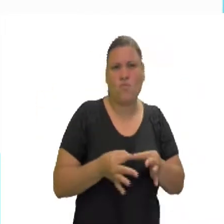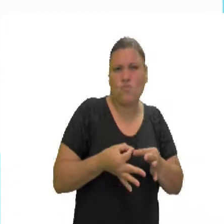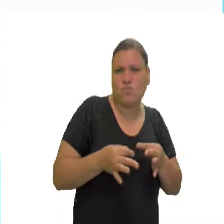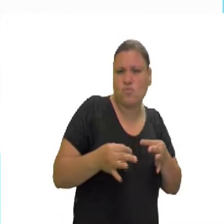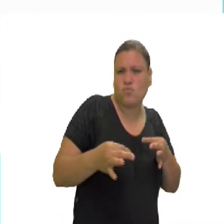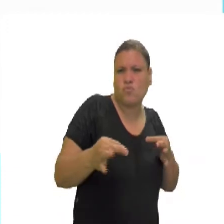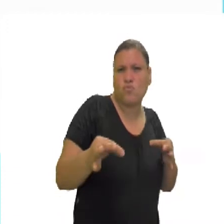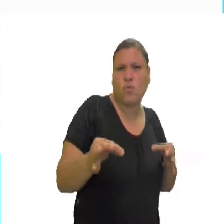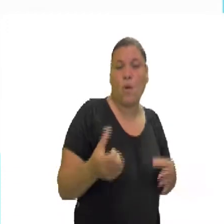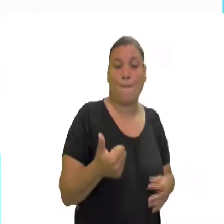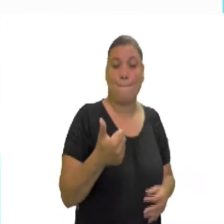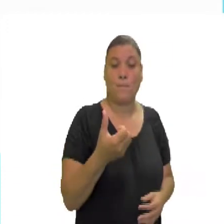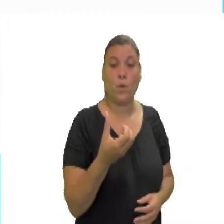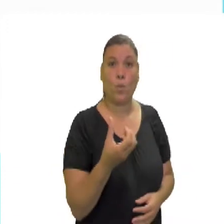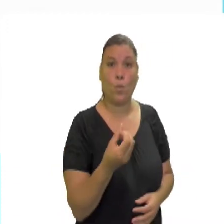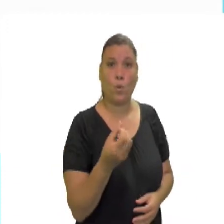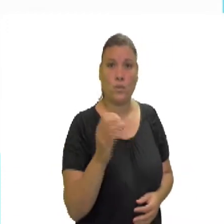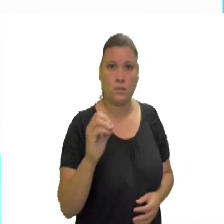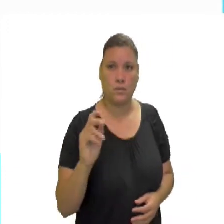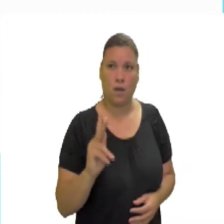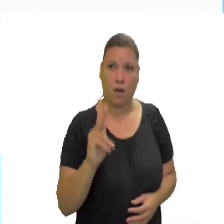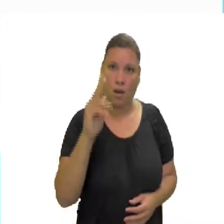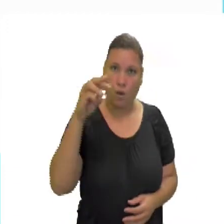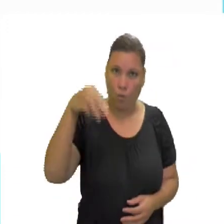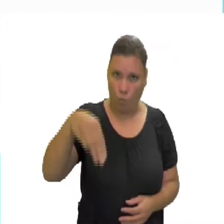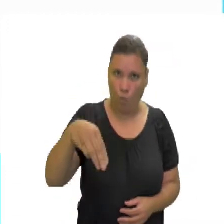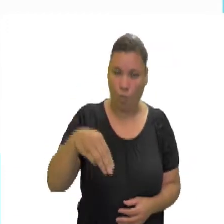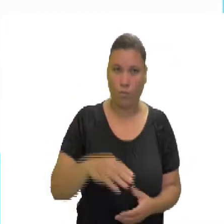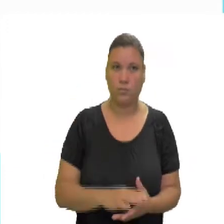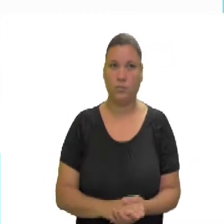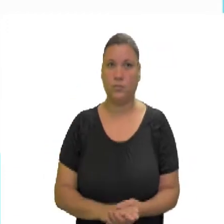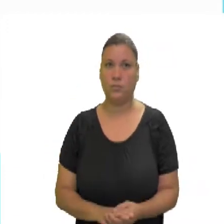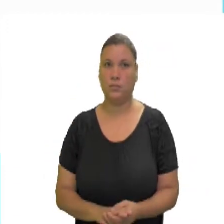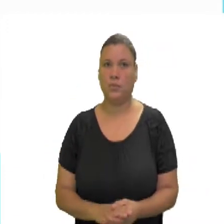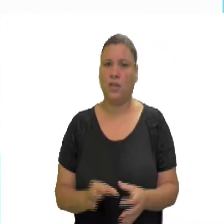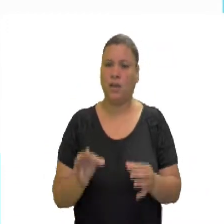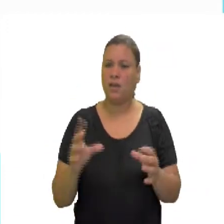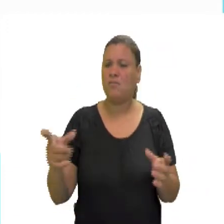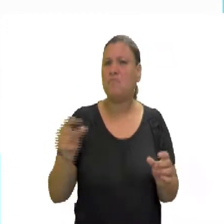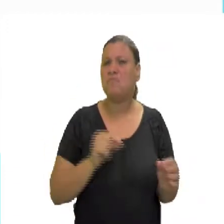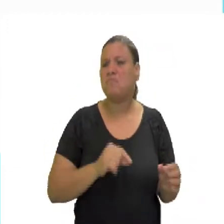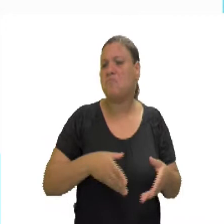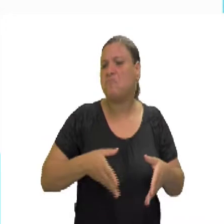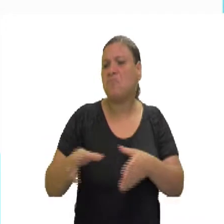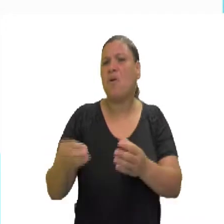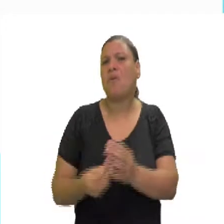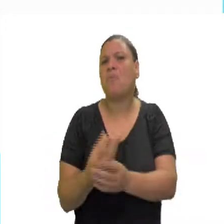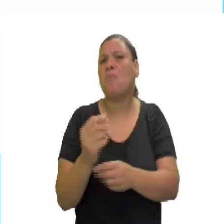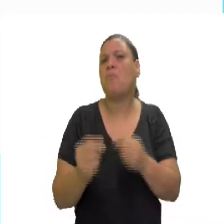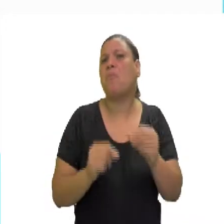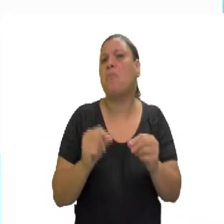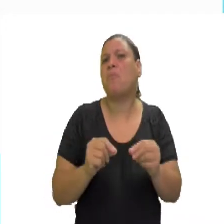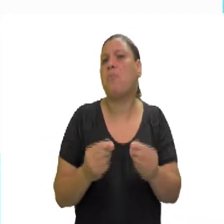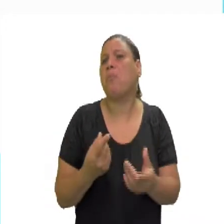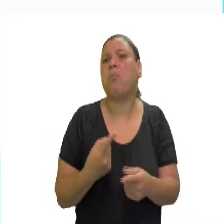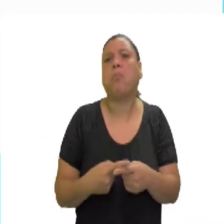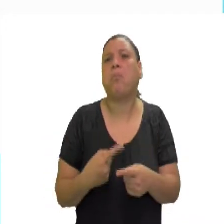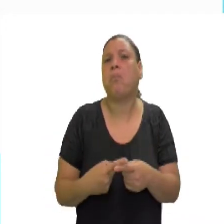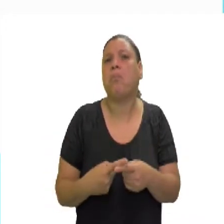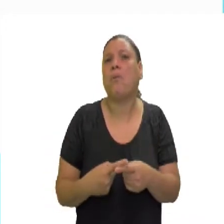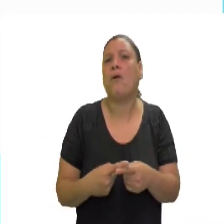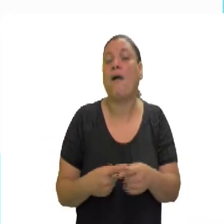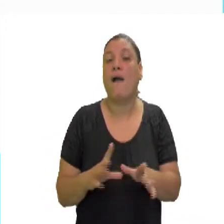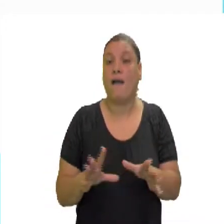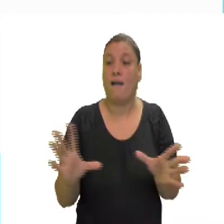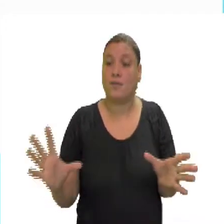a ser construída no século 17 para ligar a região do litoral carioca às regiões